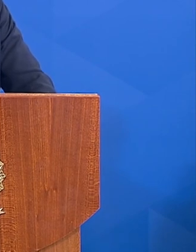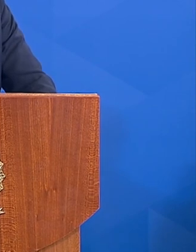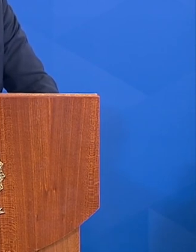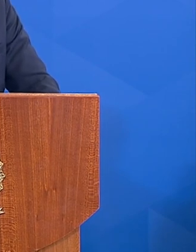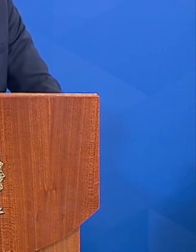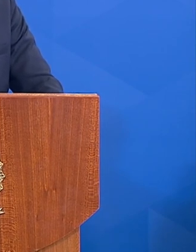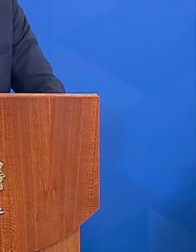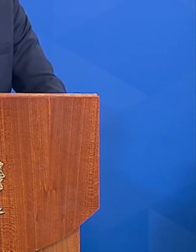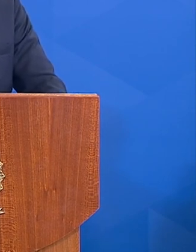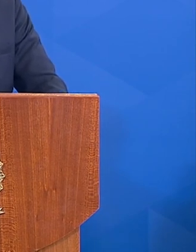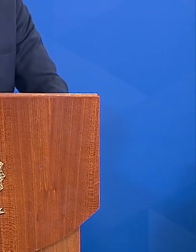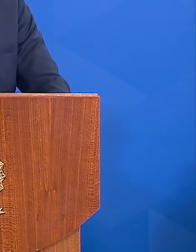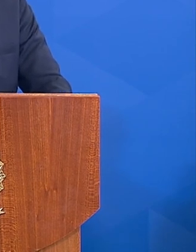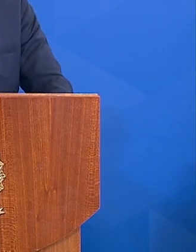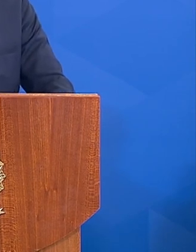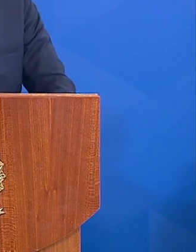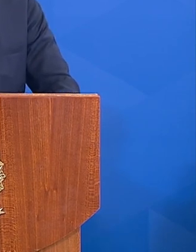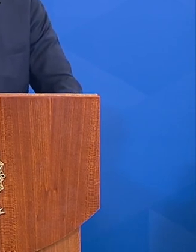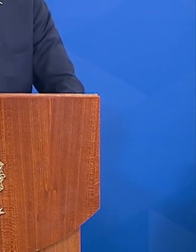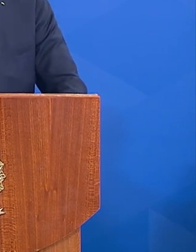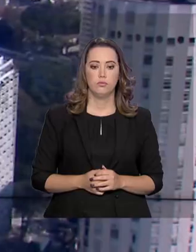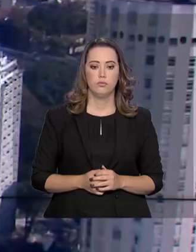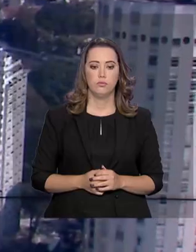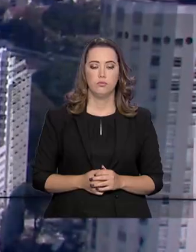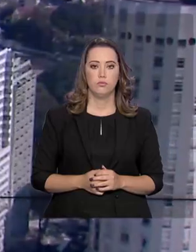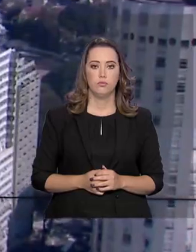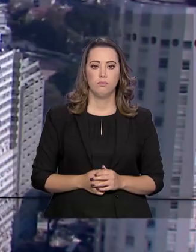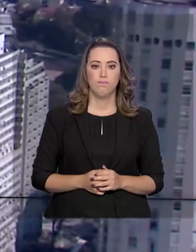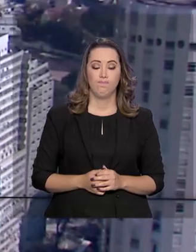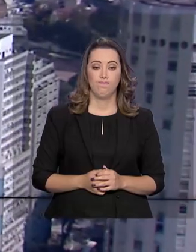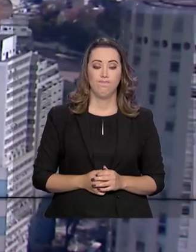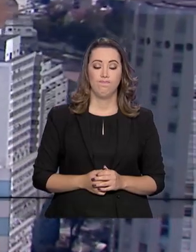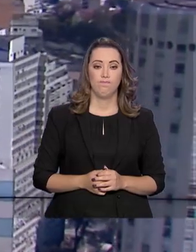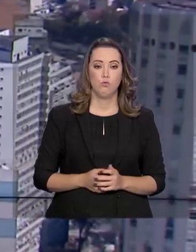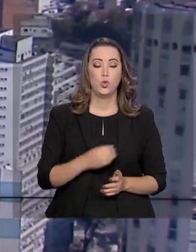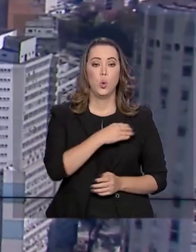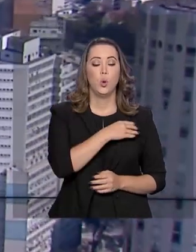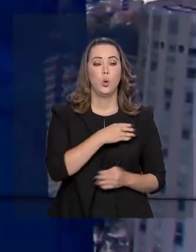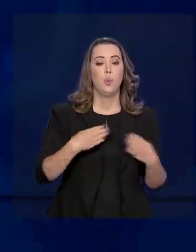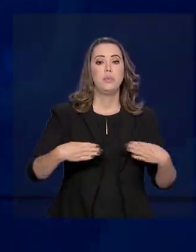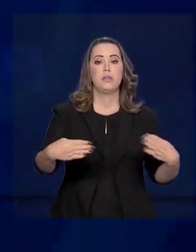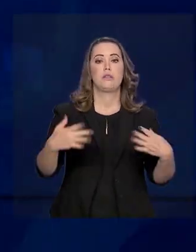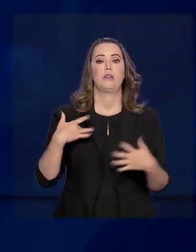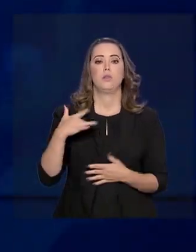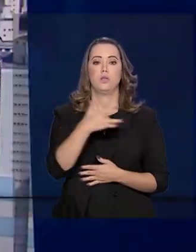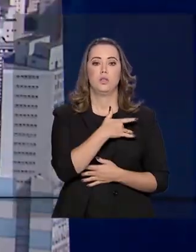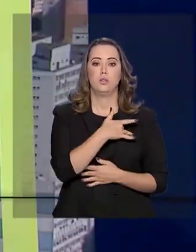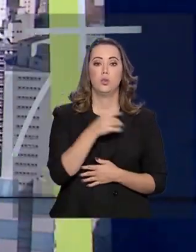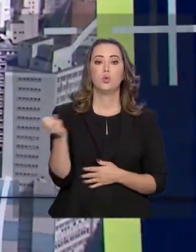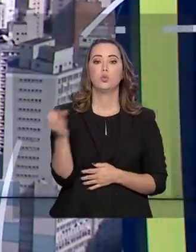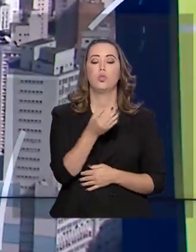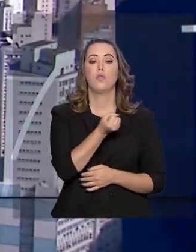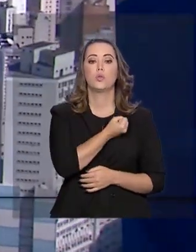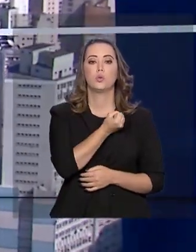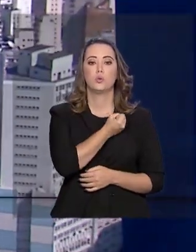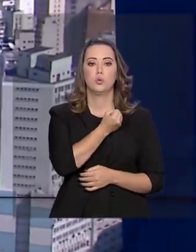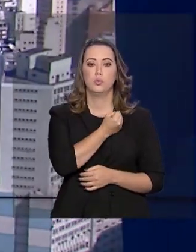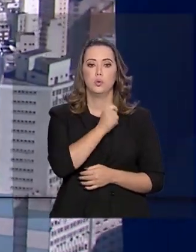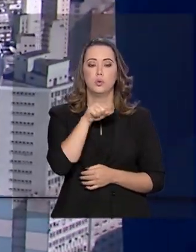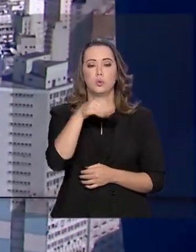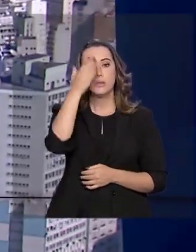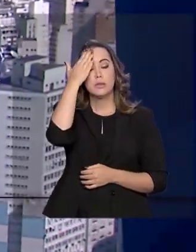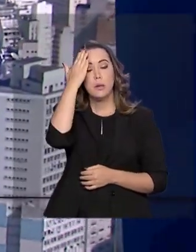que nós merecemos no mundo. O Ministério da Saúde acaba de atualizar os números do Boletim